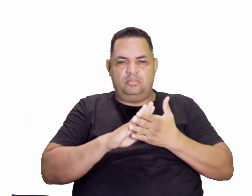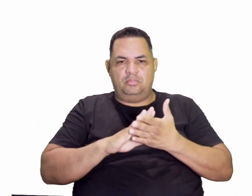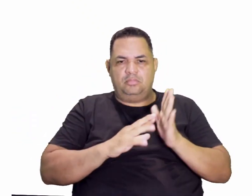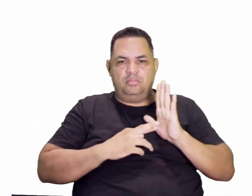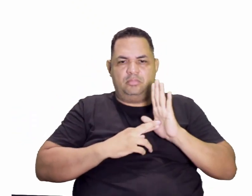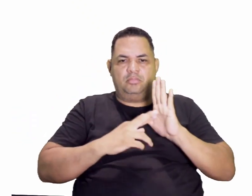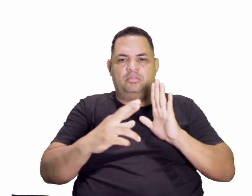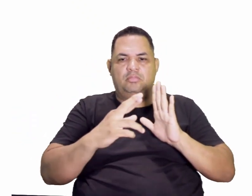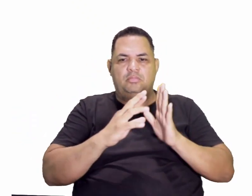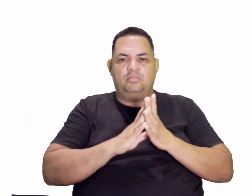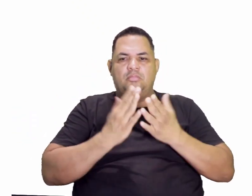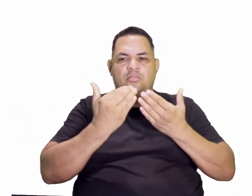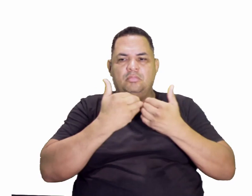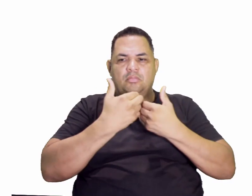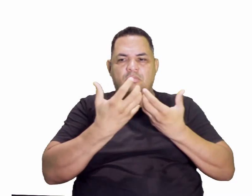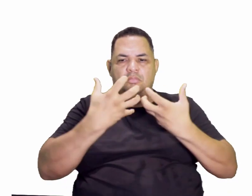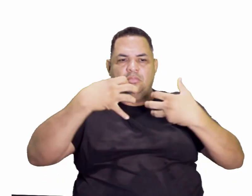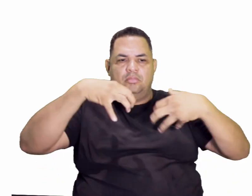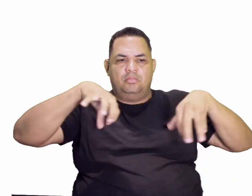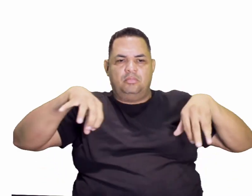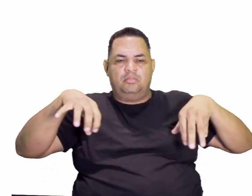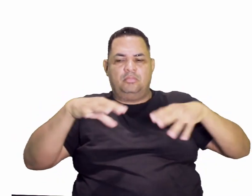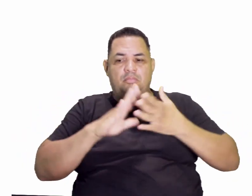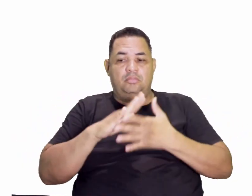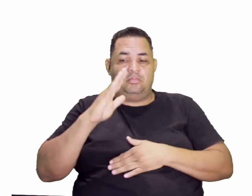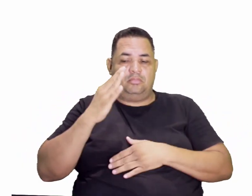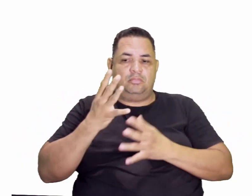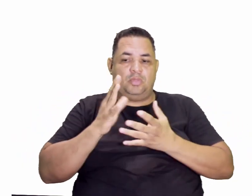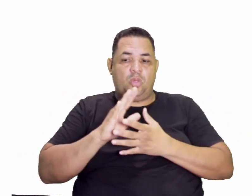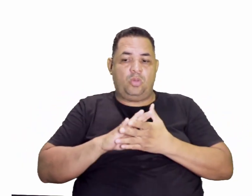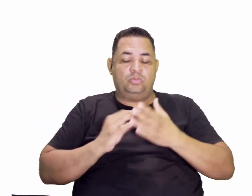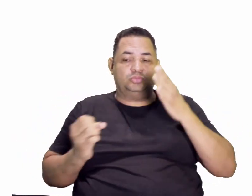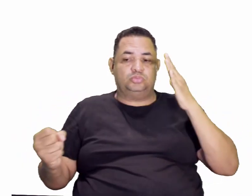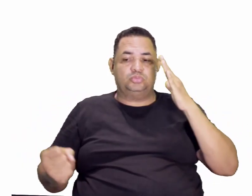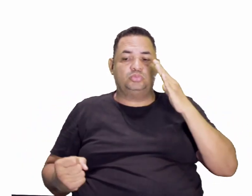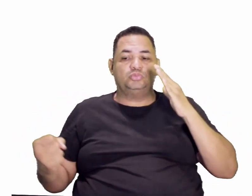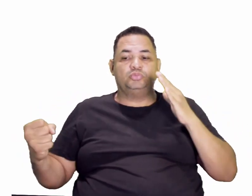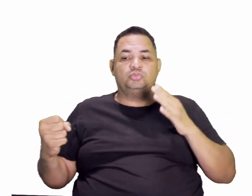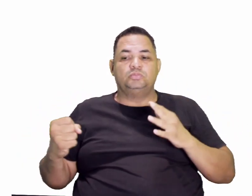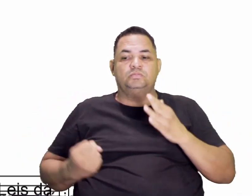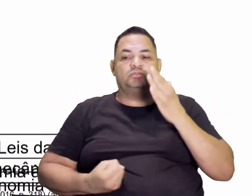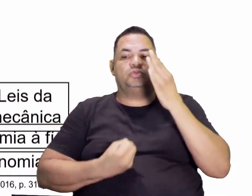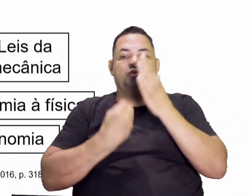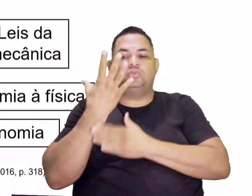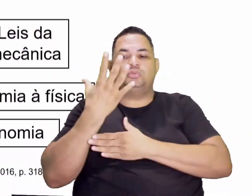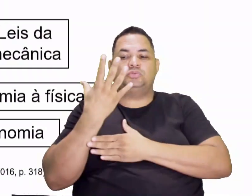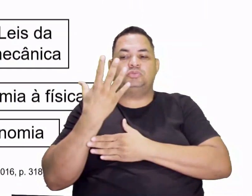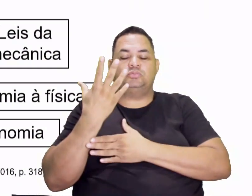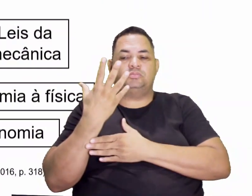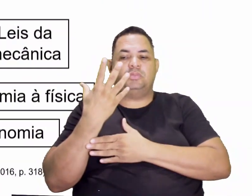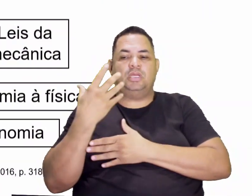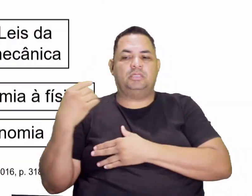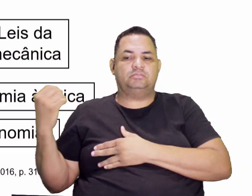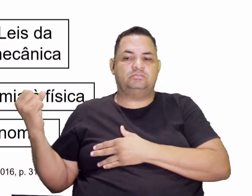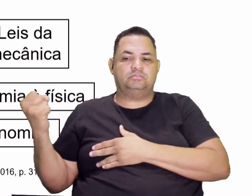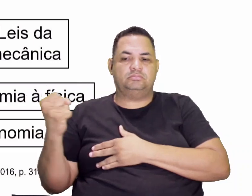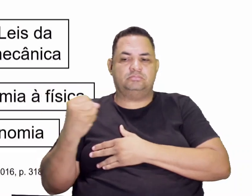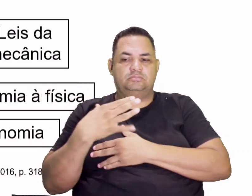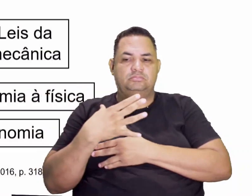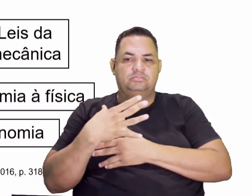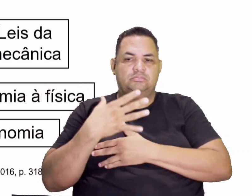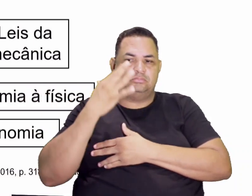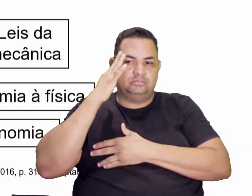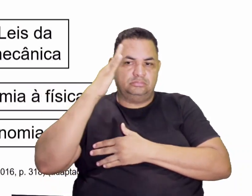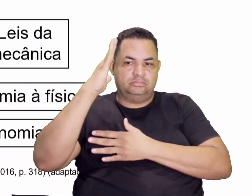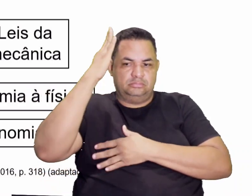verdadeira ruptura que implicou outra concepção de saber. Uma nova visão, né? Começaram a vislumbrar outra